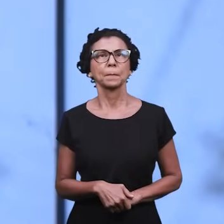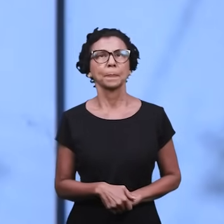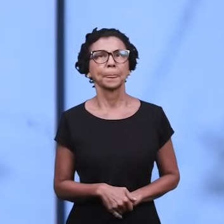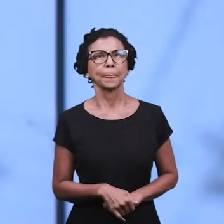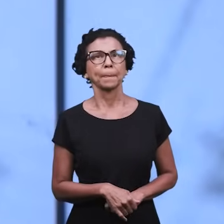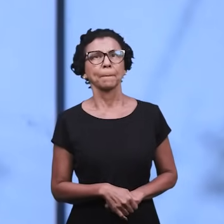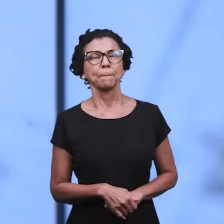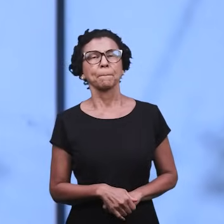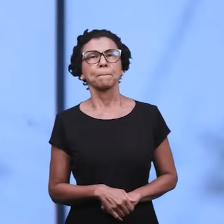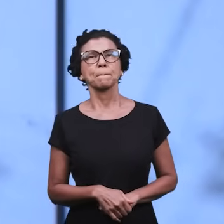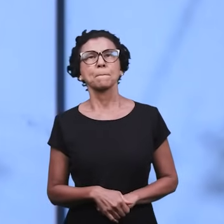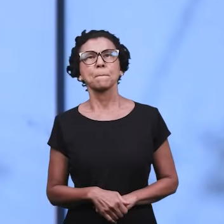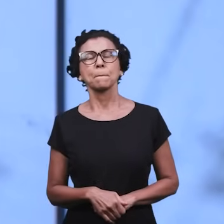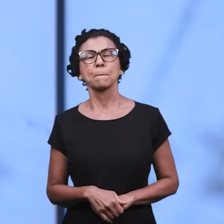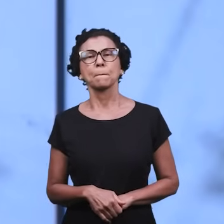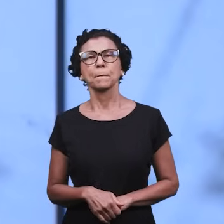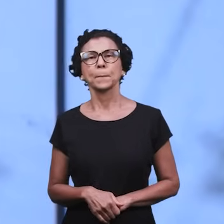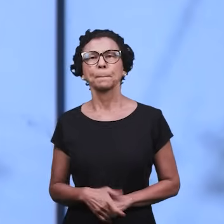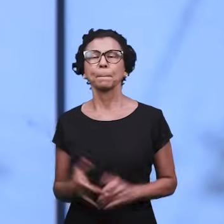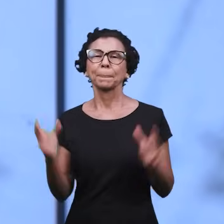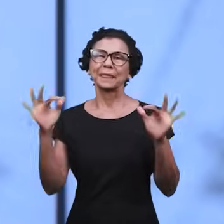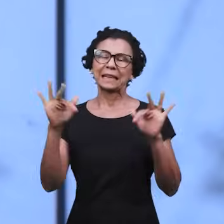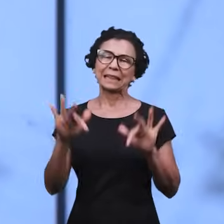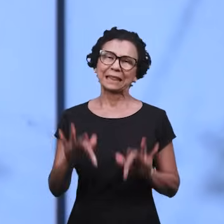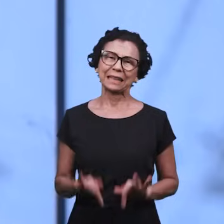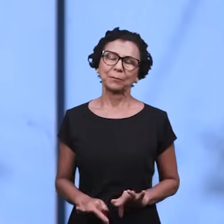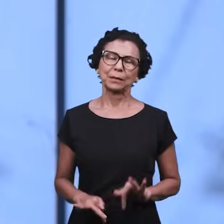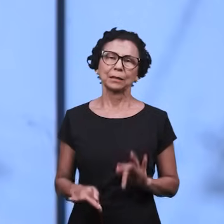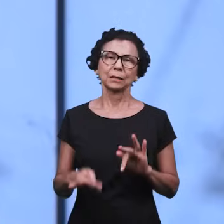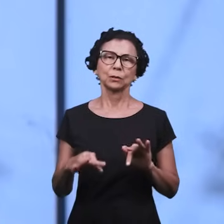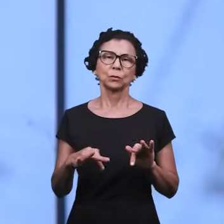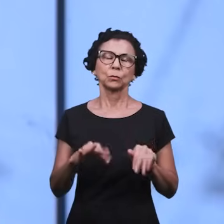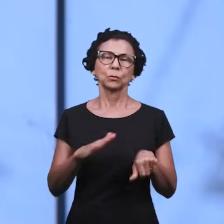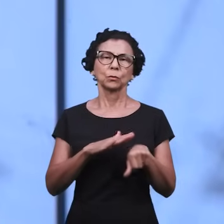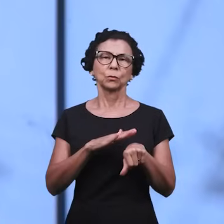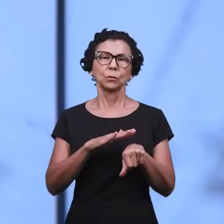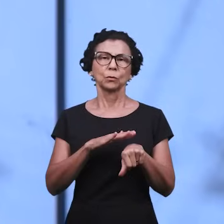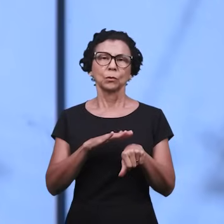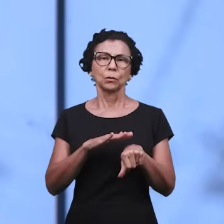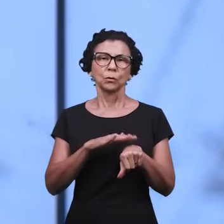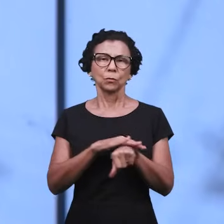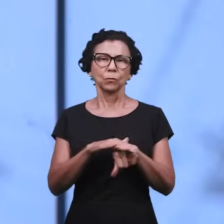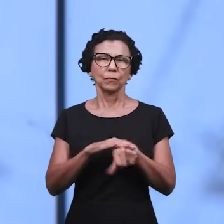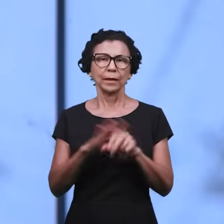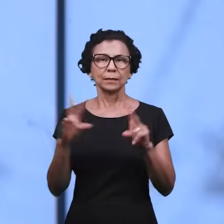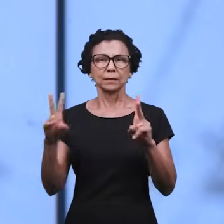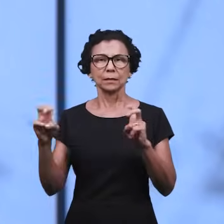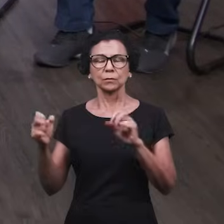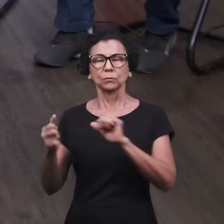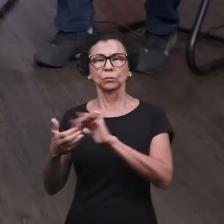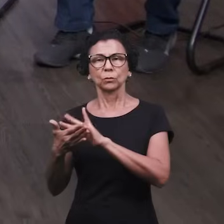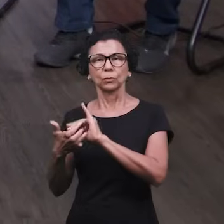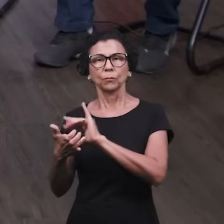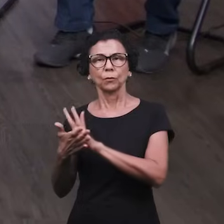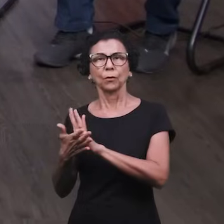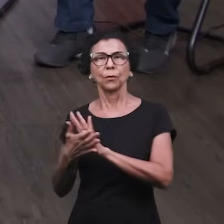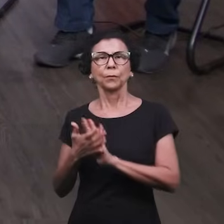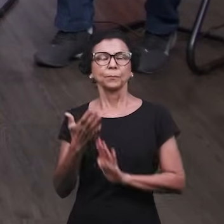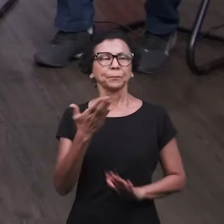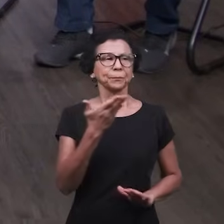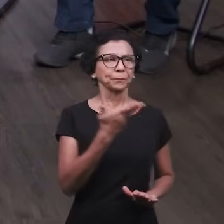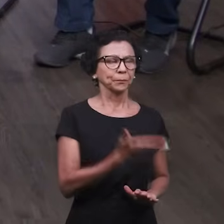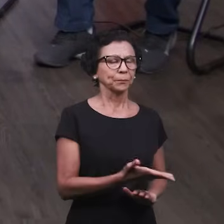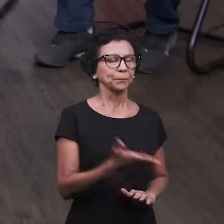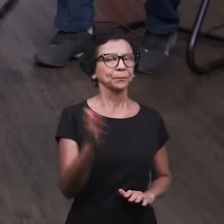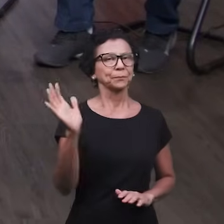nós vamos nos silenciar a partir de agora. Estamos terminando mais uma edição do programa Conversas de Louvor e a gente nos despede